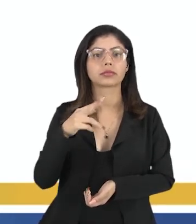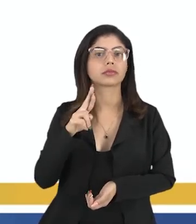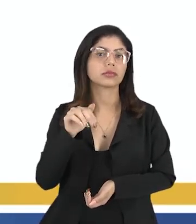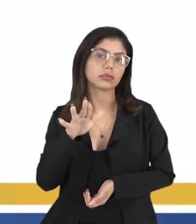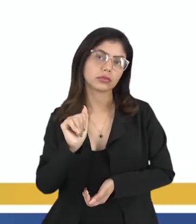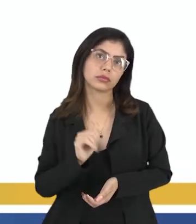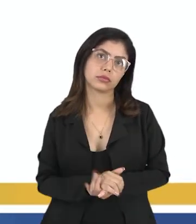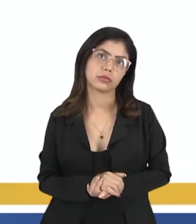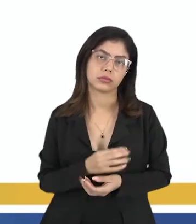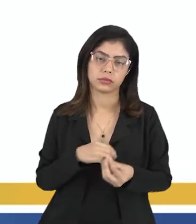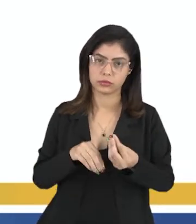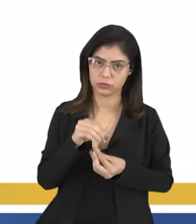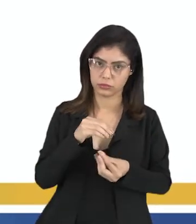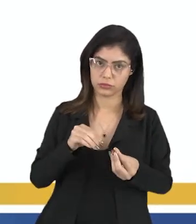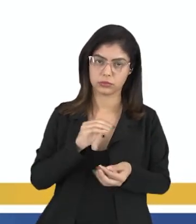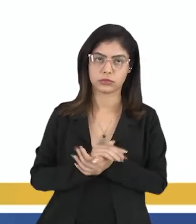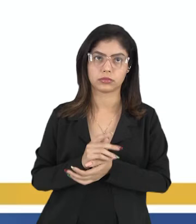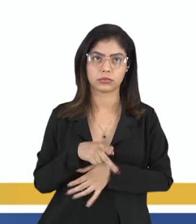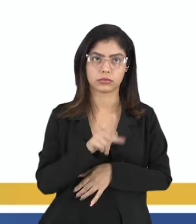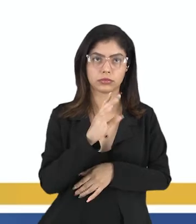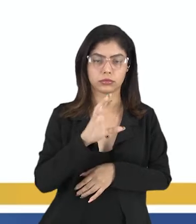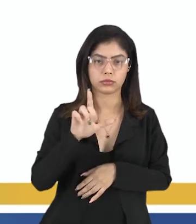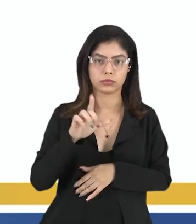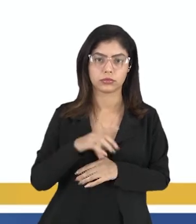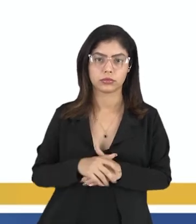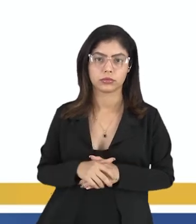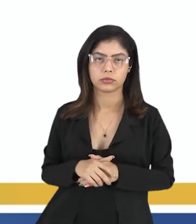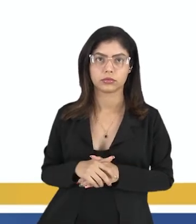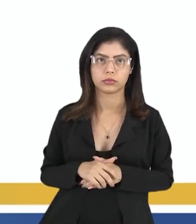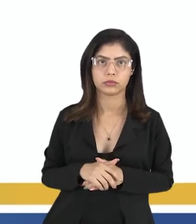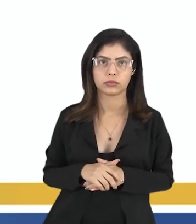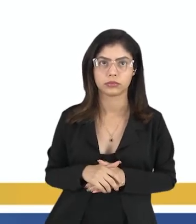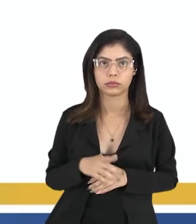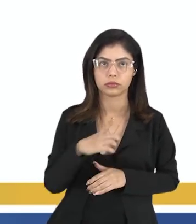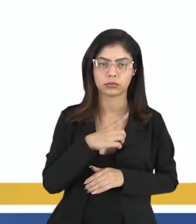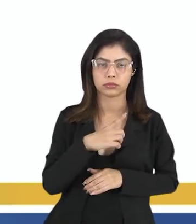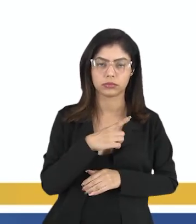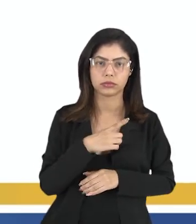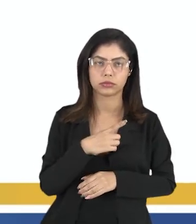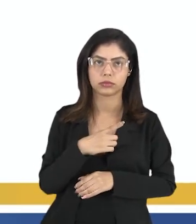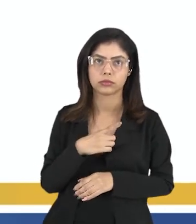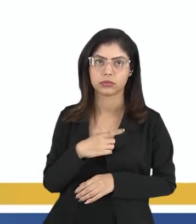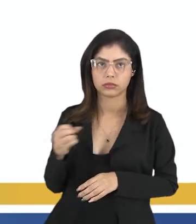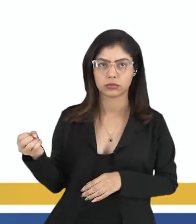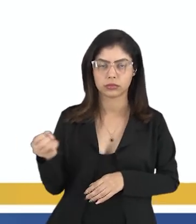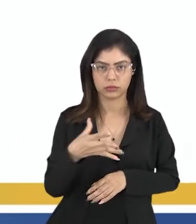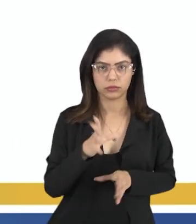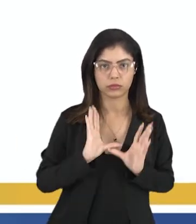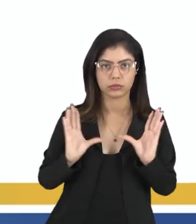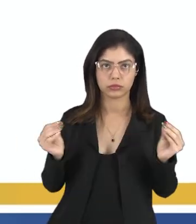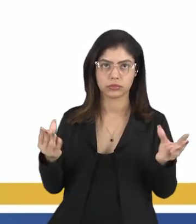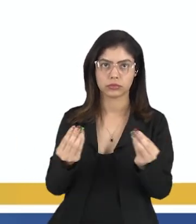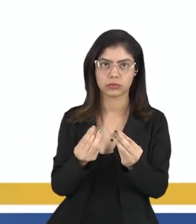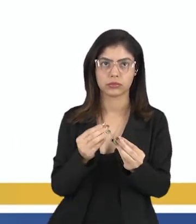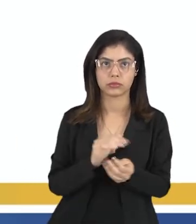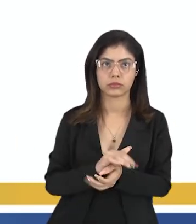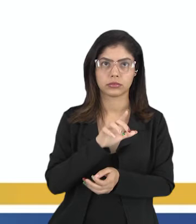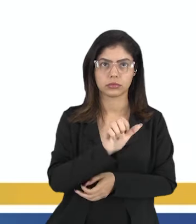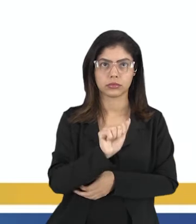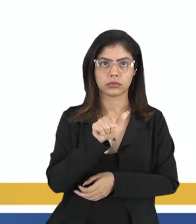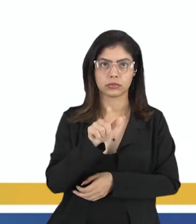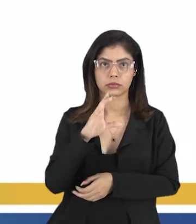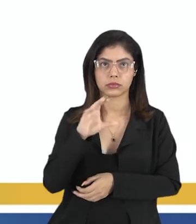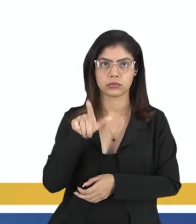prata reagindo com o cloreto de potássio e aí tendo a formação de novas substâncias. Cloreto